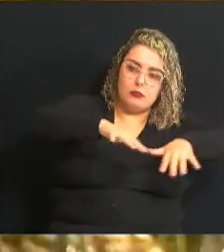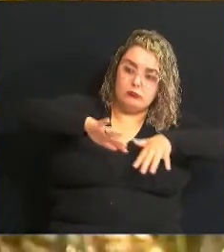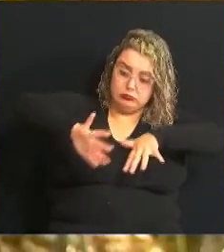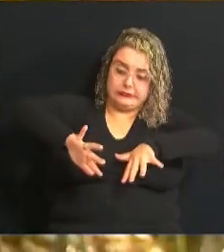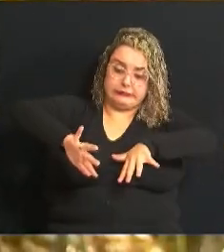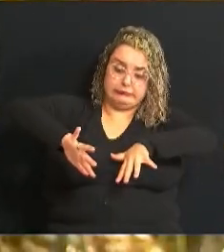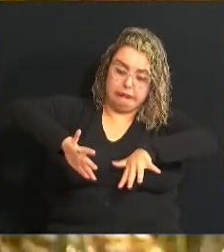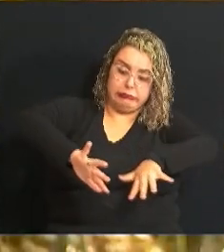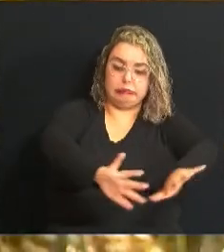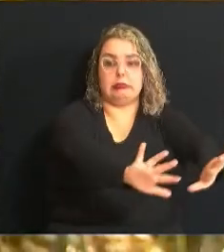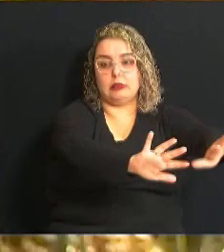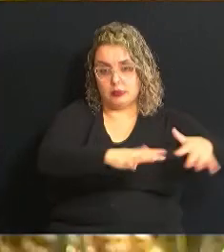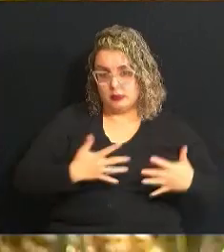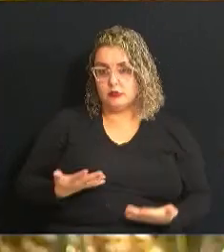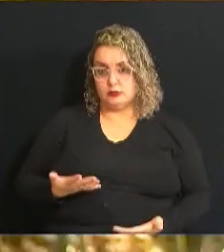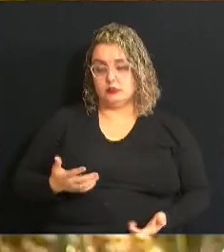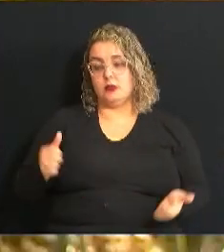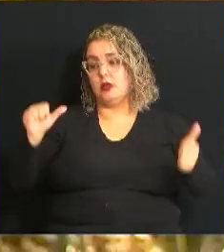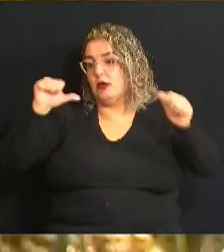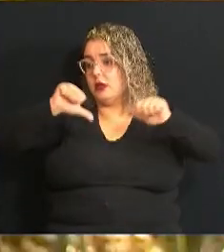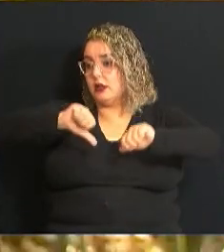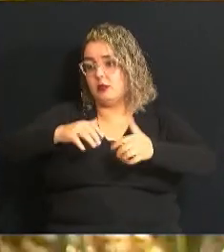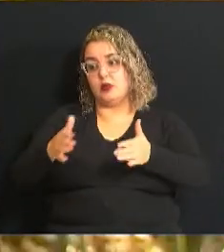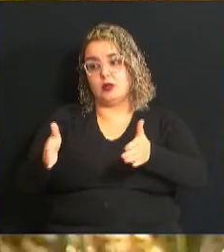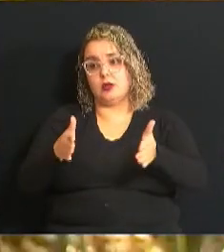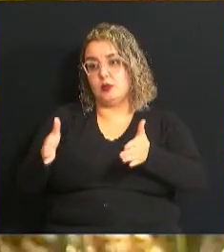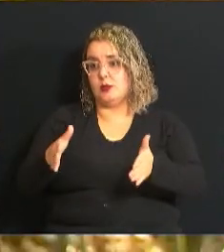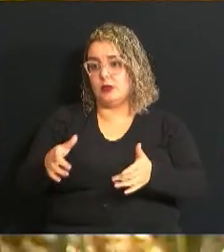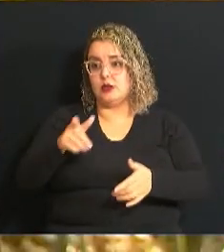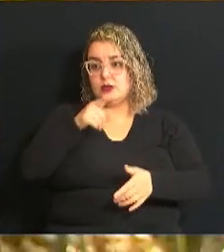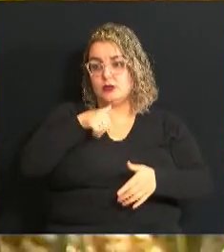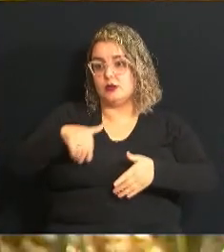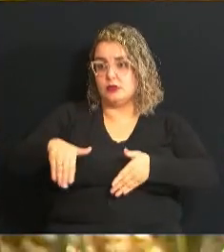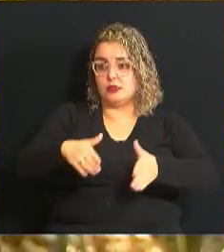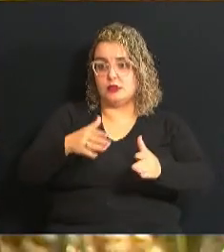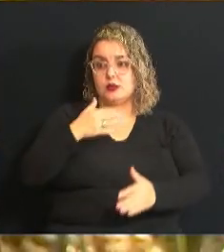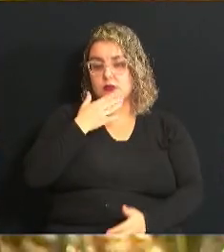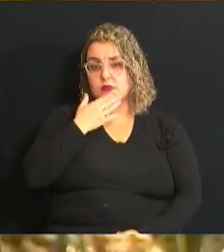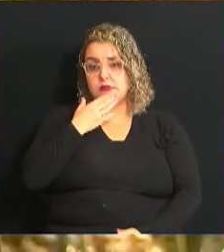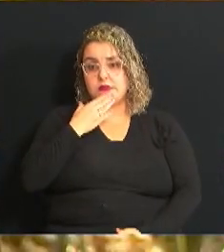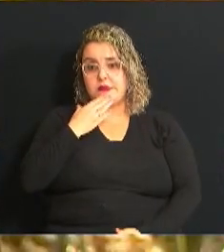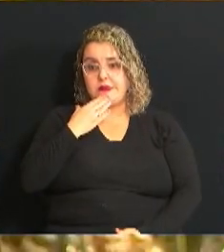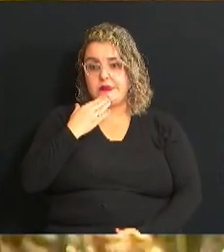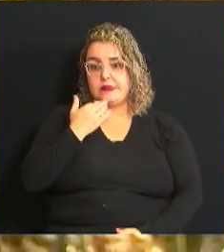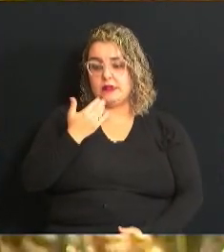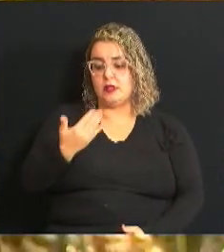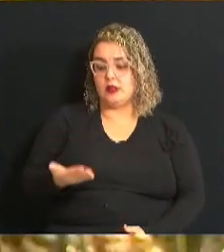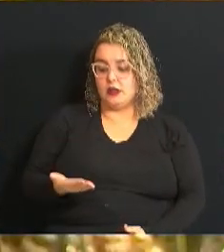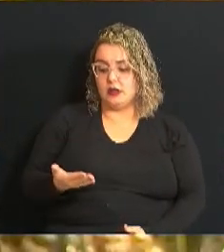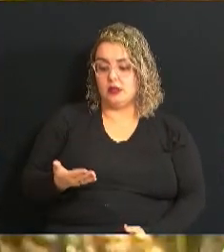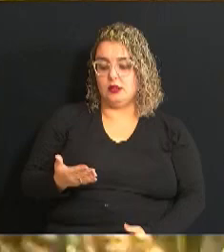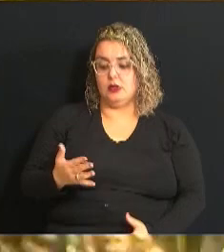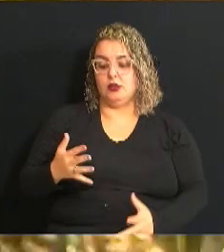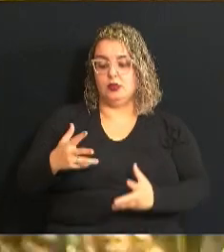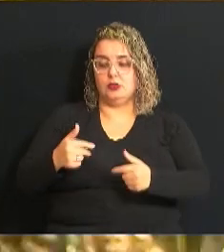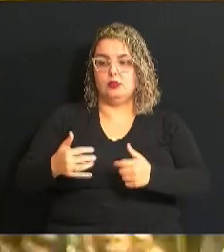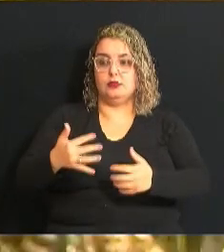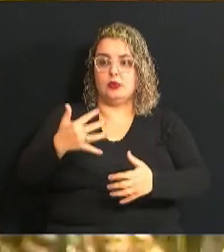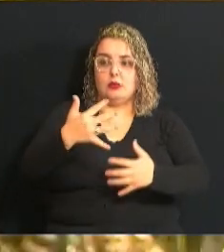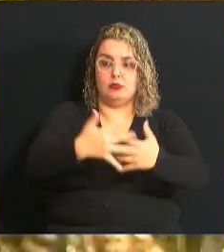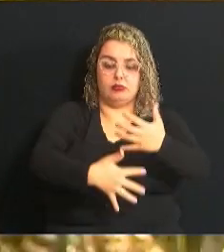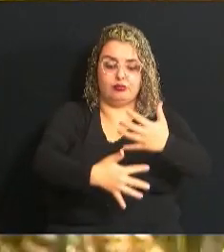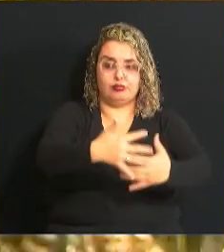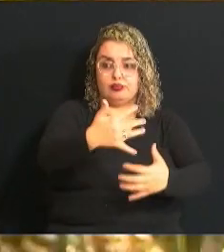piorando a situação do nosso córrego aqui. Porque daí isso tudo vai obstruindo o caminho, né? Pois,